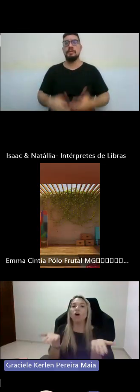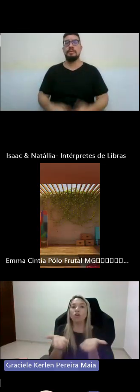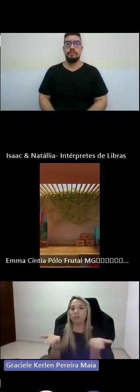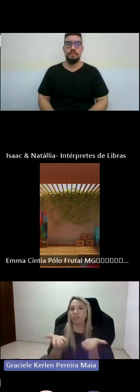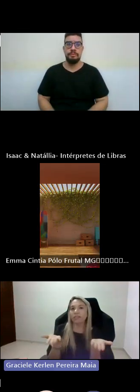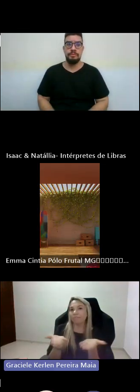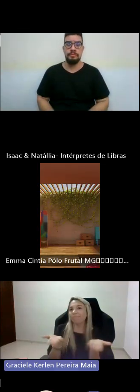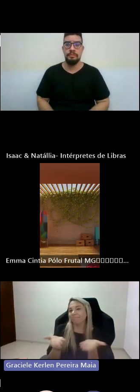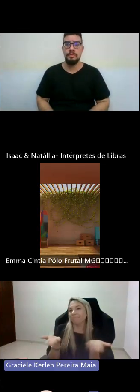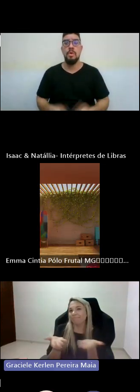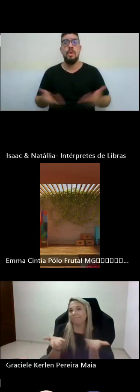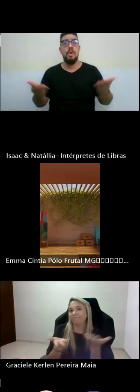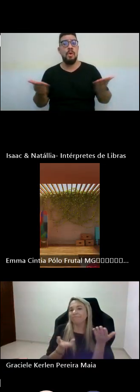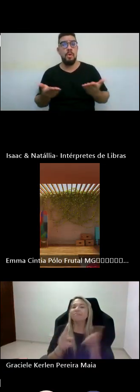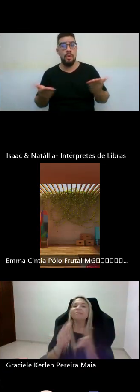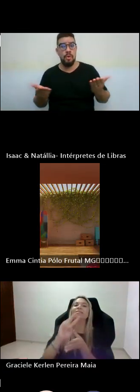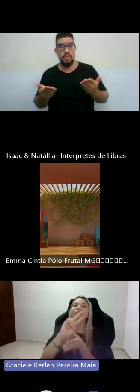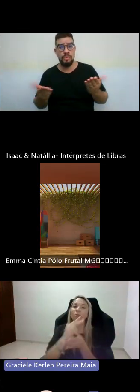Hoje,